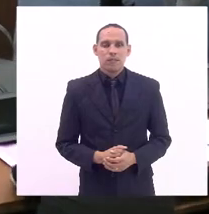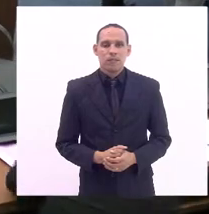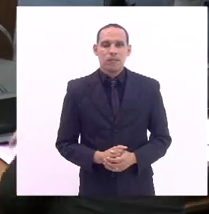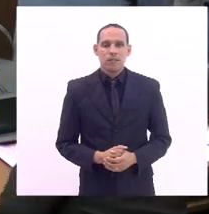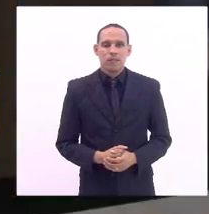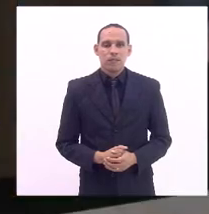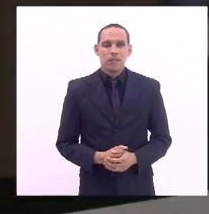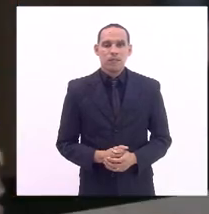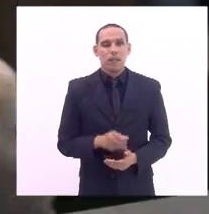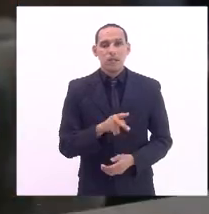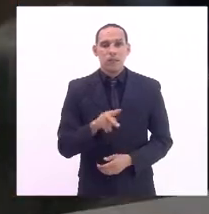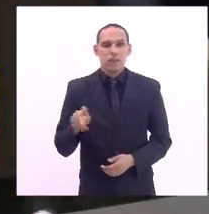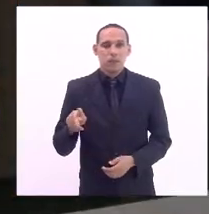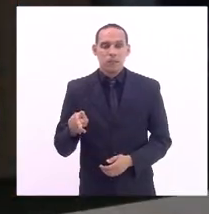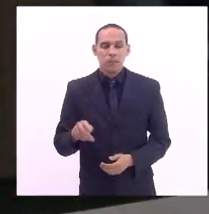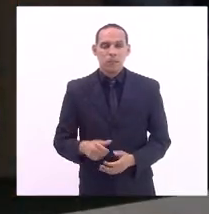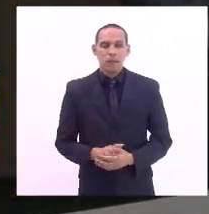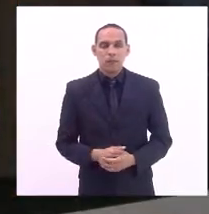Senhor presidente,